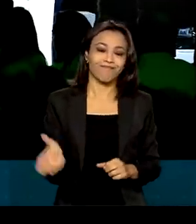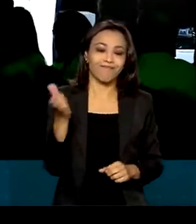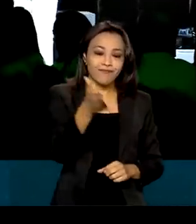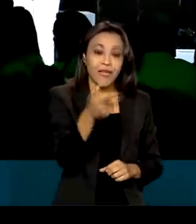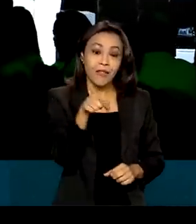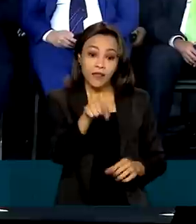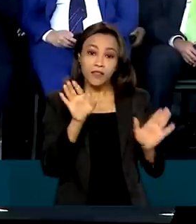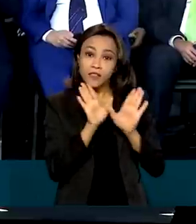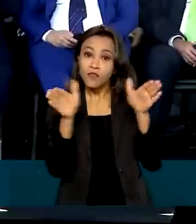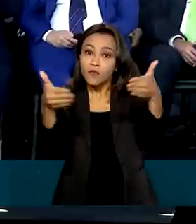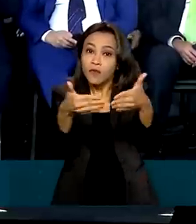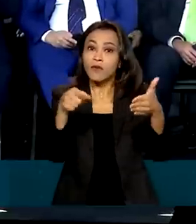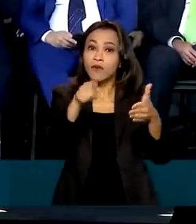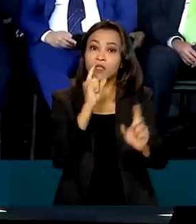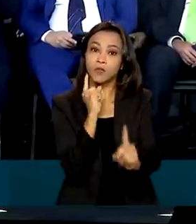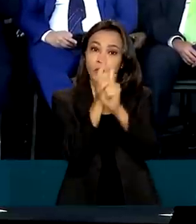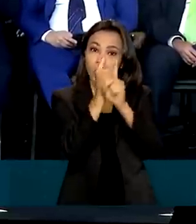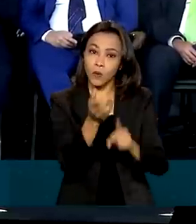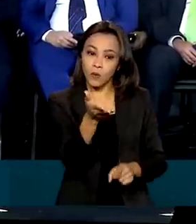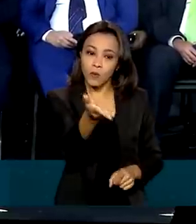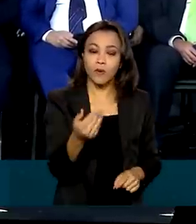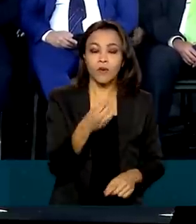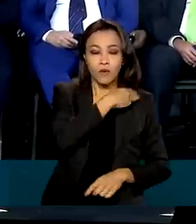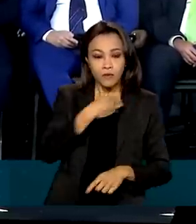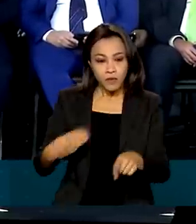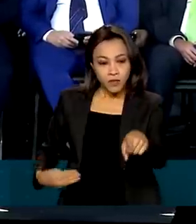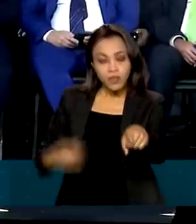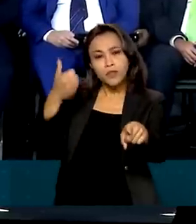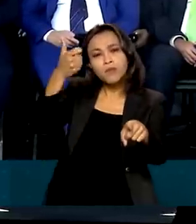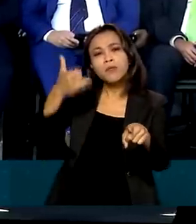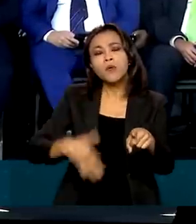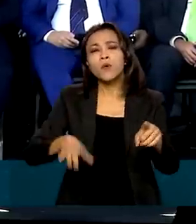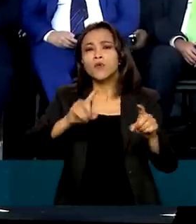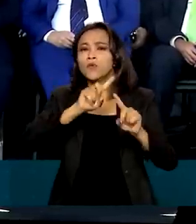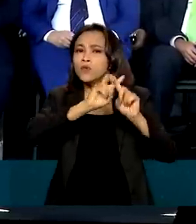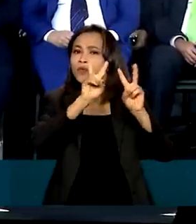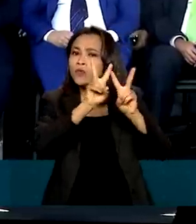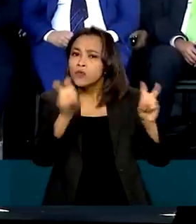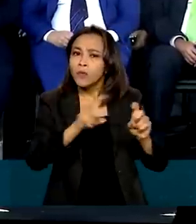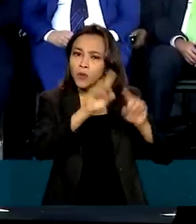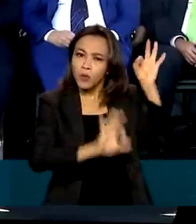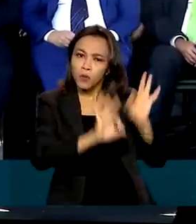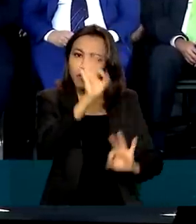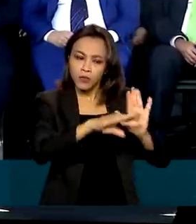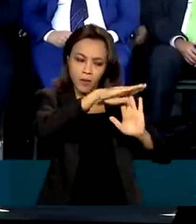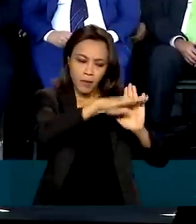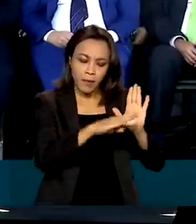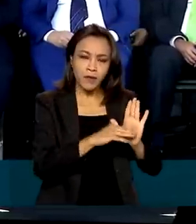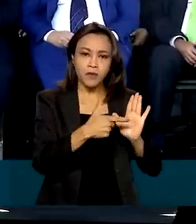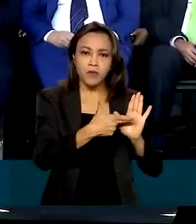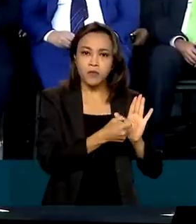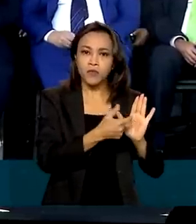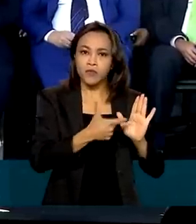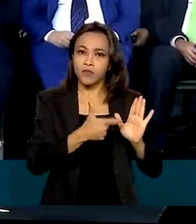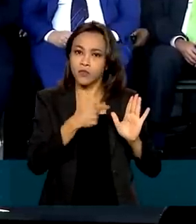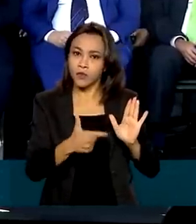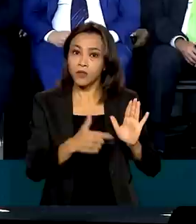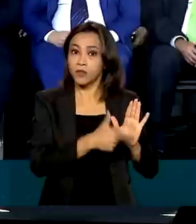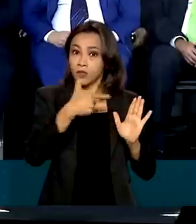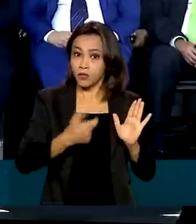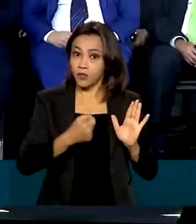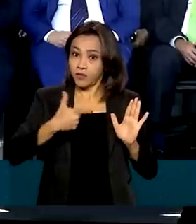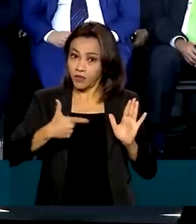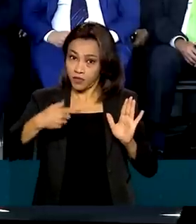do Agronegócio, o ministro da Agricultura citou o Plano Safra 2022-23, que tem foco na agricultura